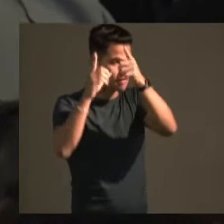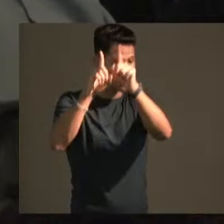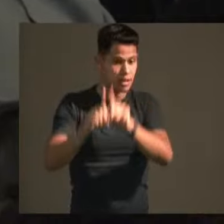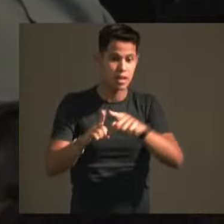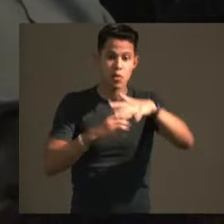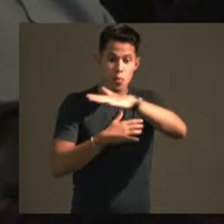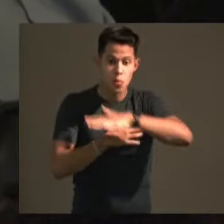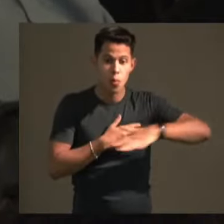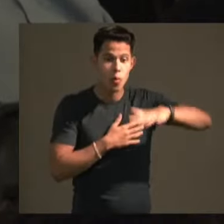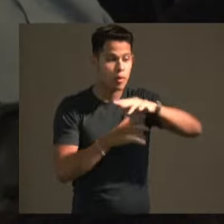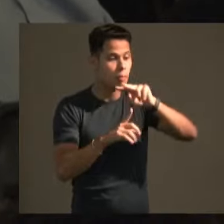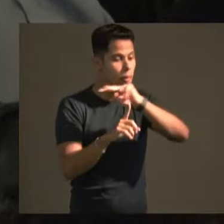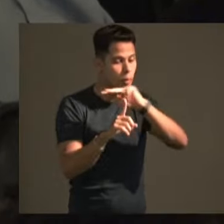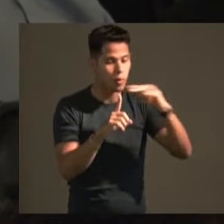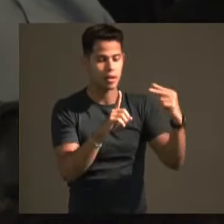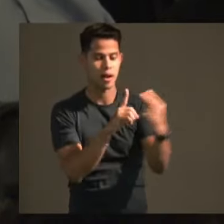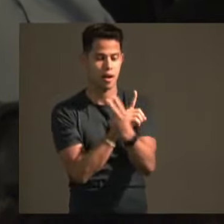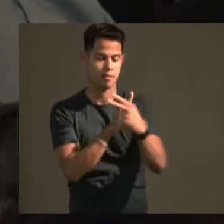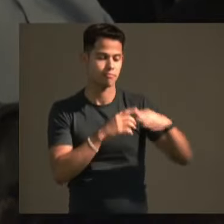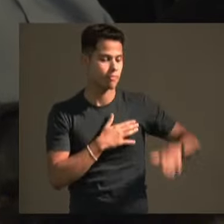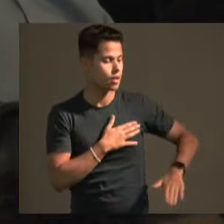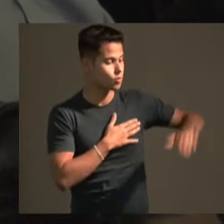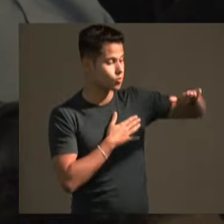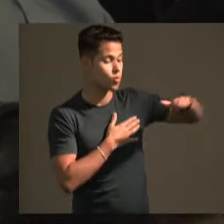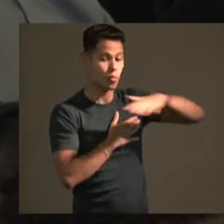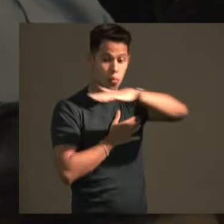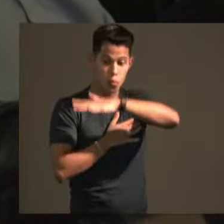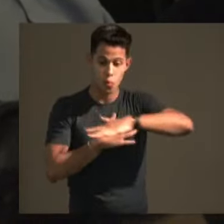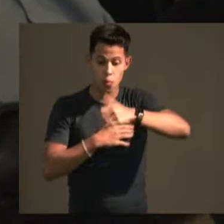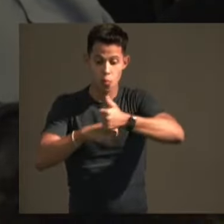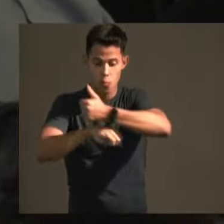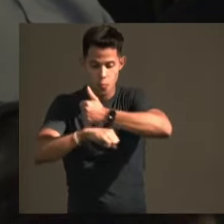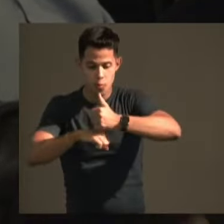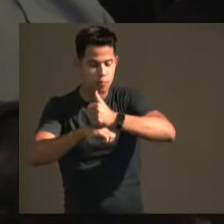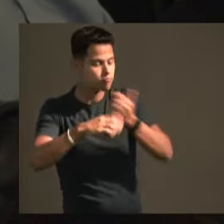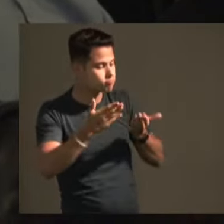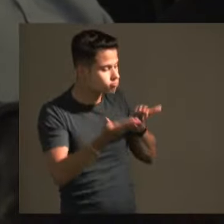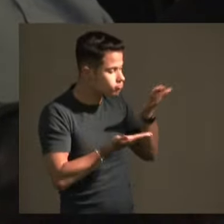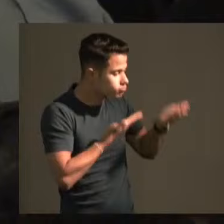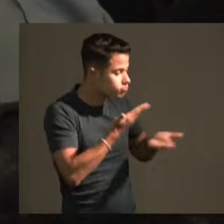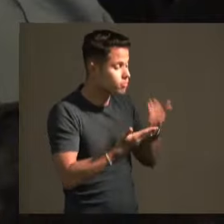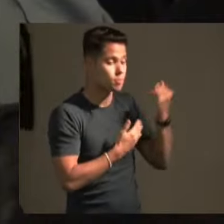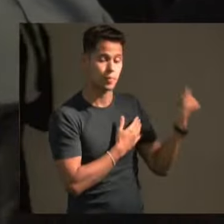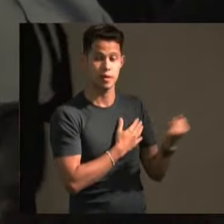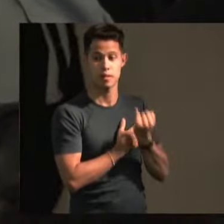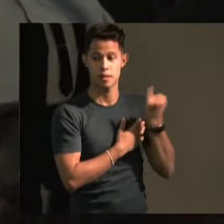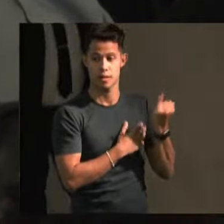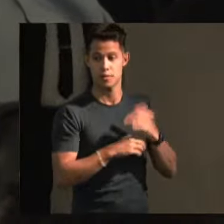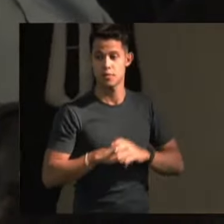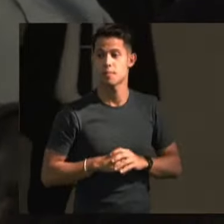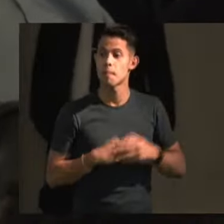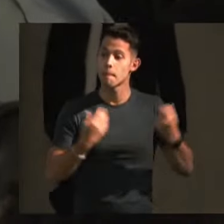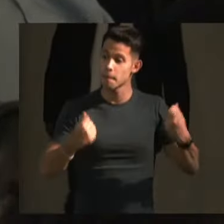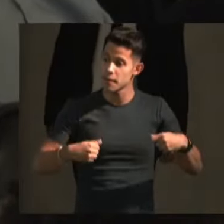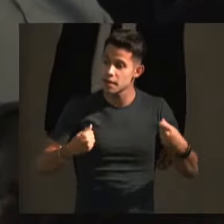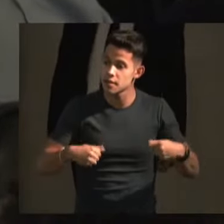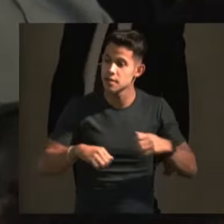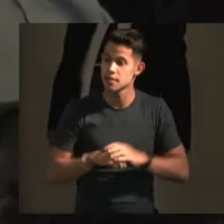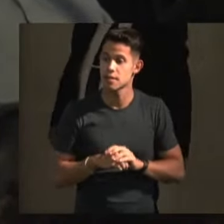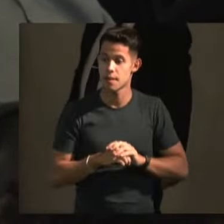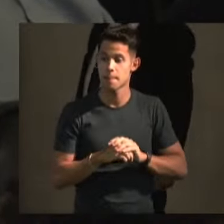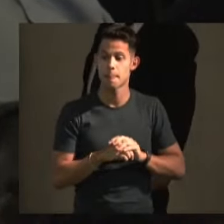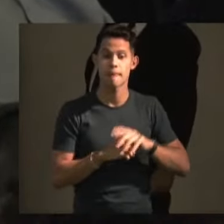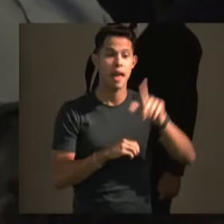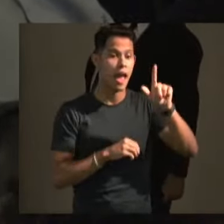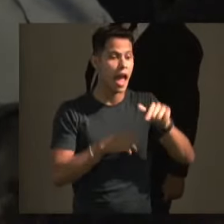adulto. Porque elas não deixam de ter esse diagnóstico, elas não deixam de ser pessoas com essa condição de saúde, e é necessária. É um transtorno,